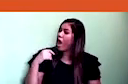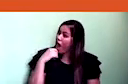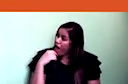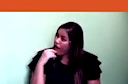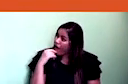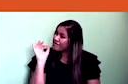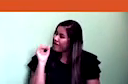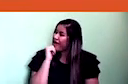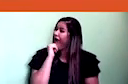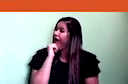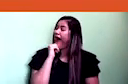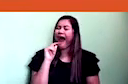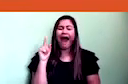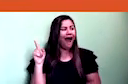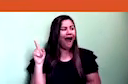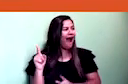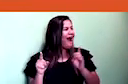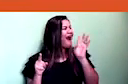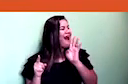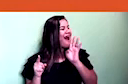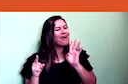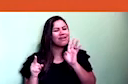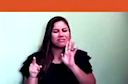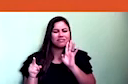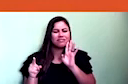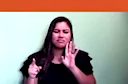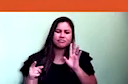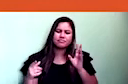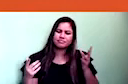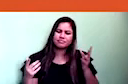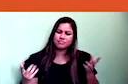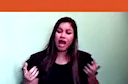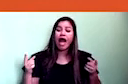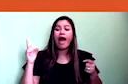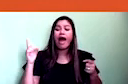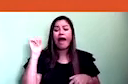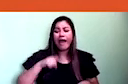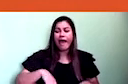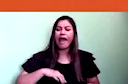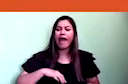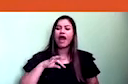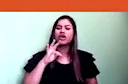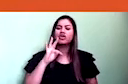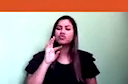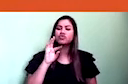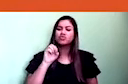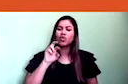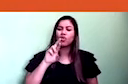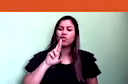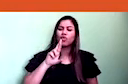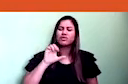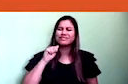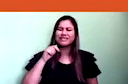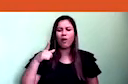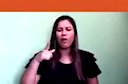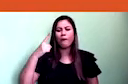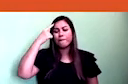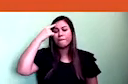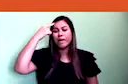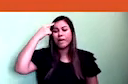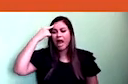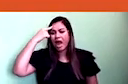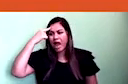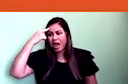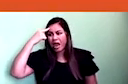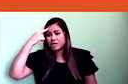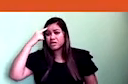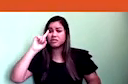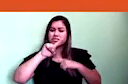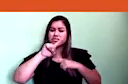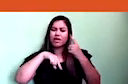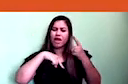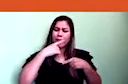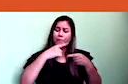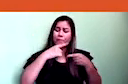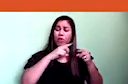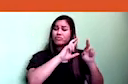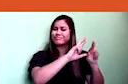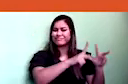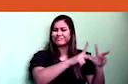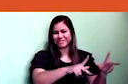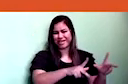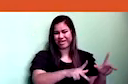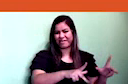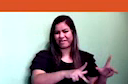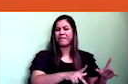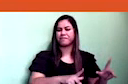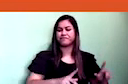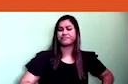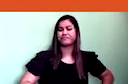de pensamento podem comprometer a sua saúde emocional. E são coisas que, infelizmente, nós, no dia a dia,